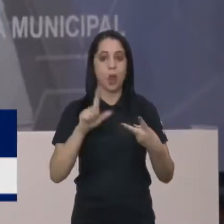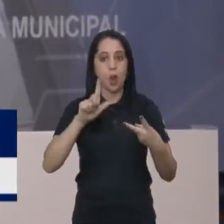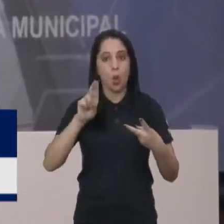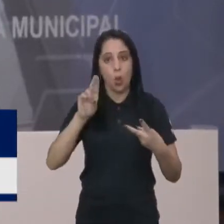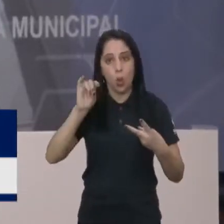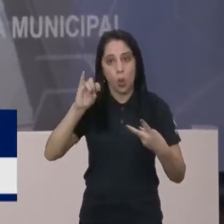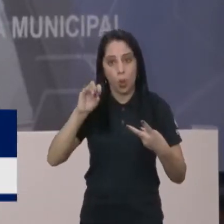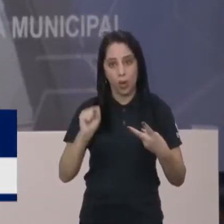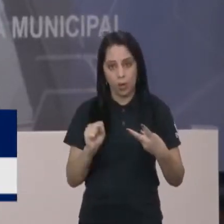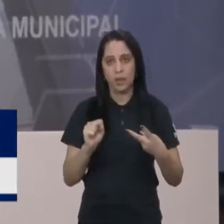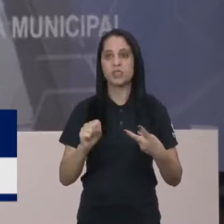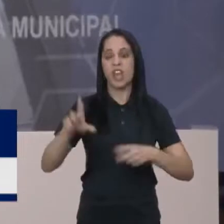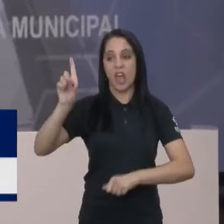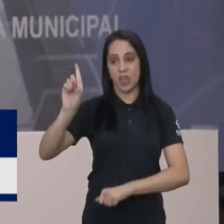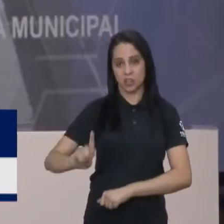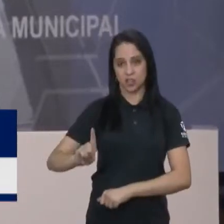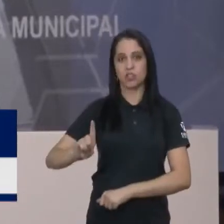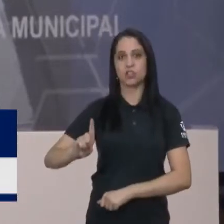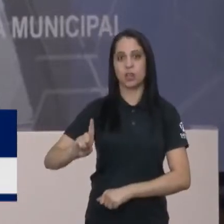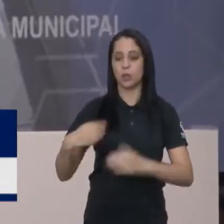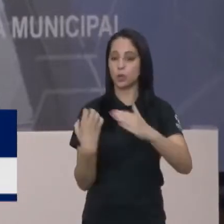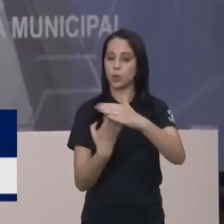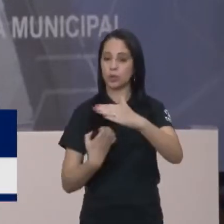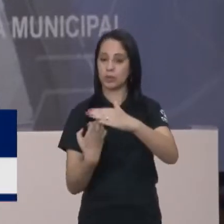da multinacional